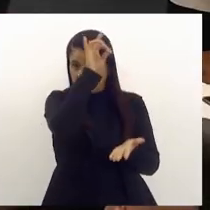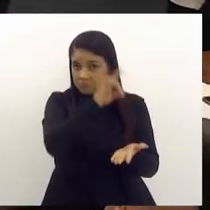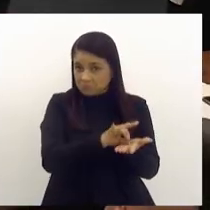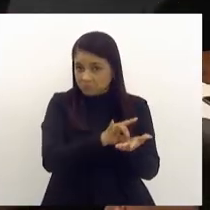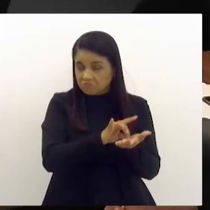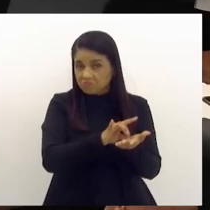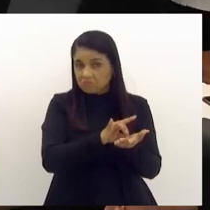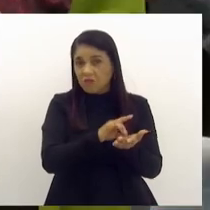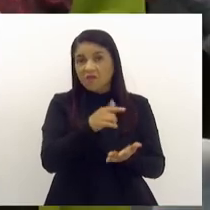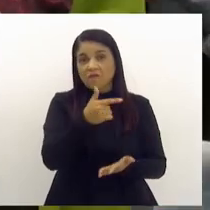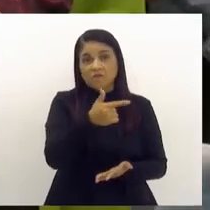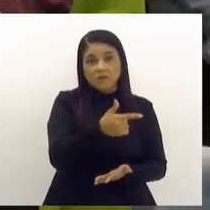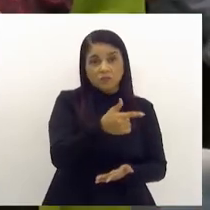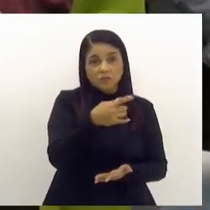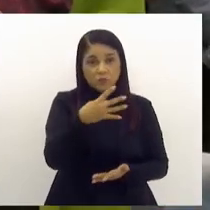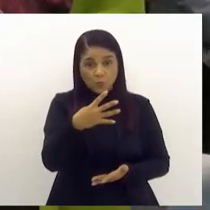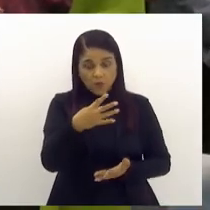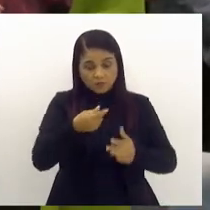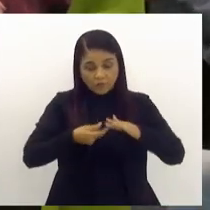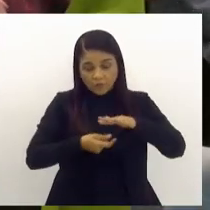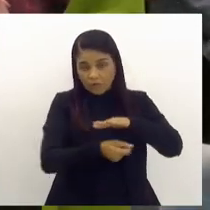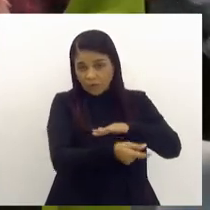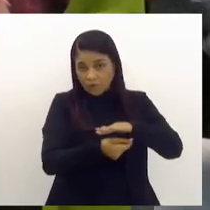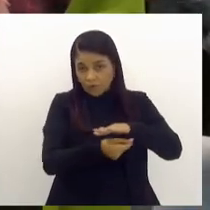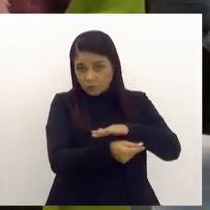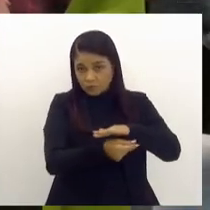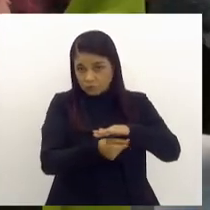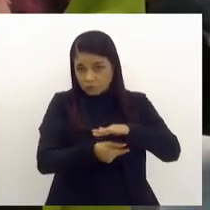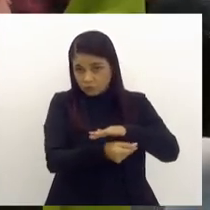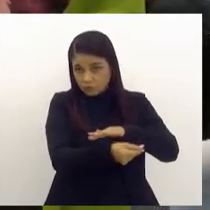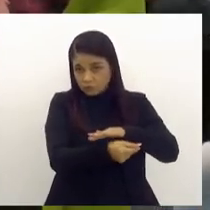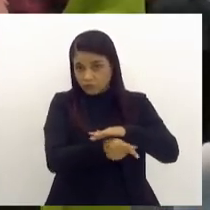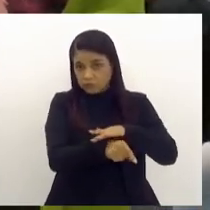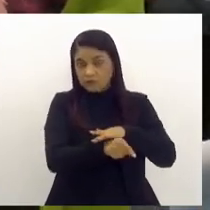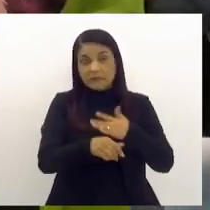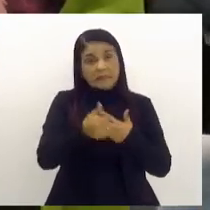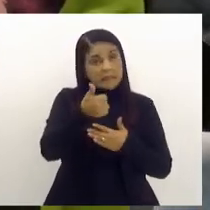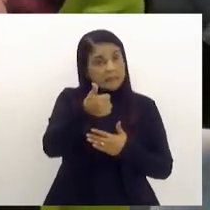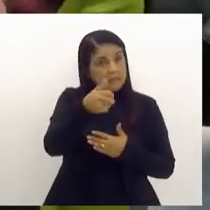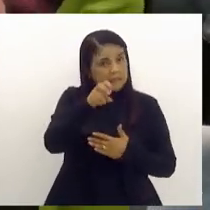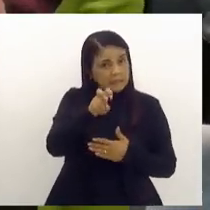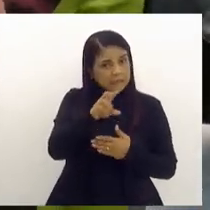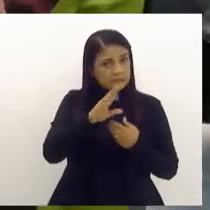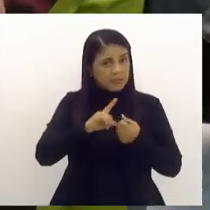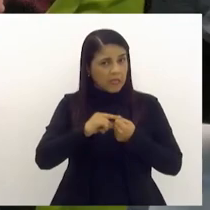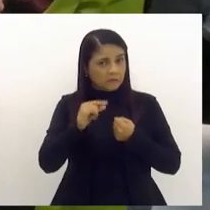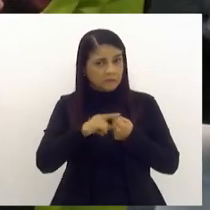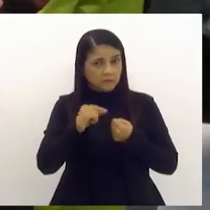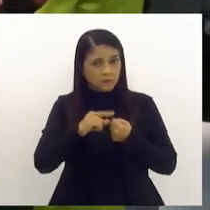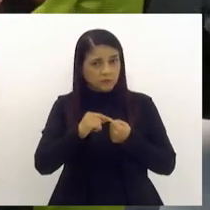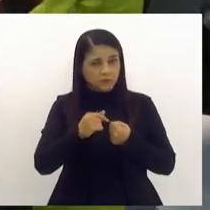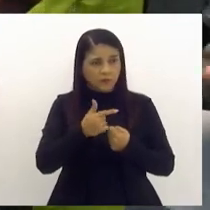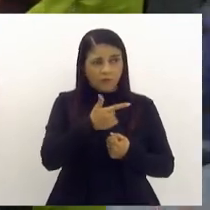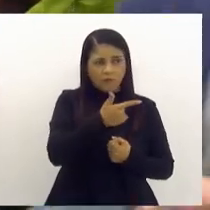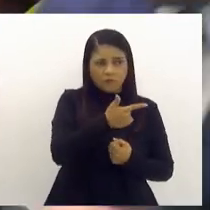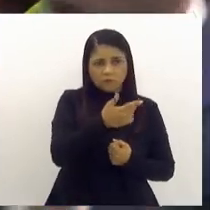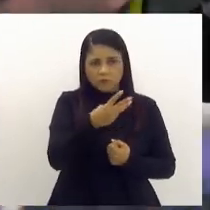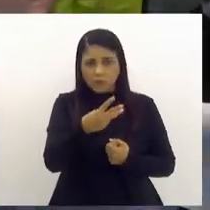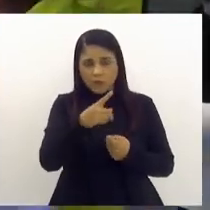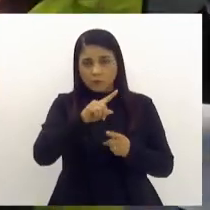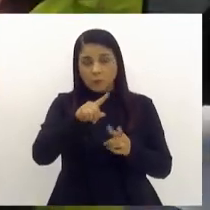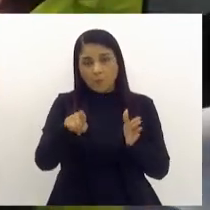tinha 24 fundos. O senhor colocou 15 artigos, 24 menos